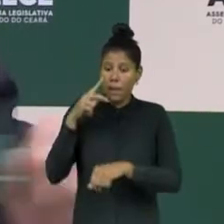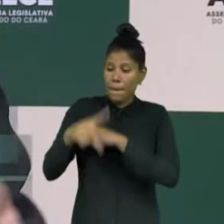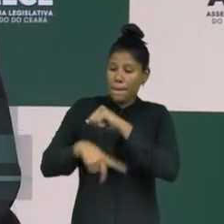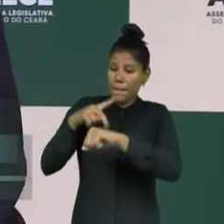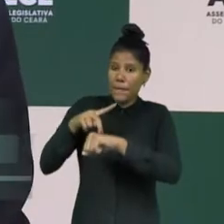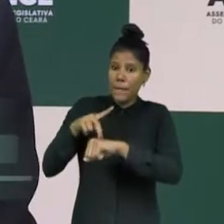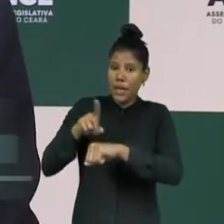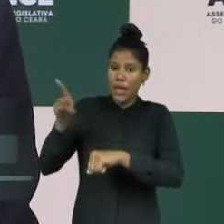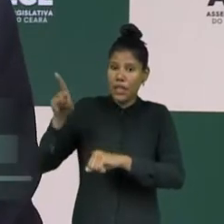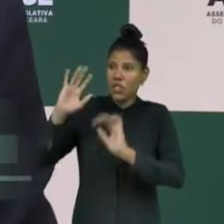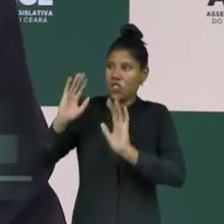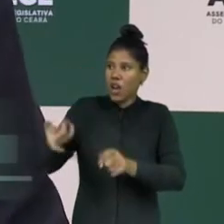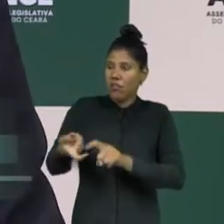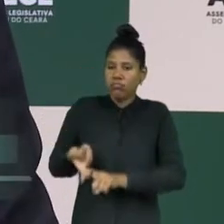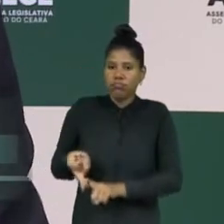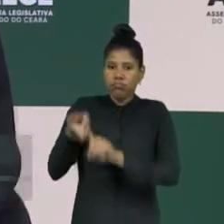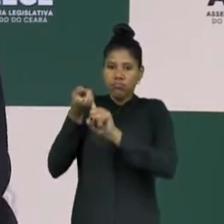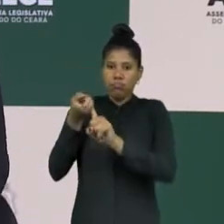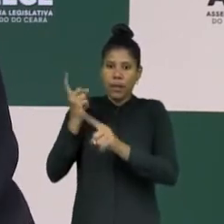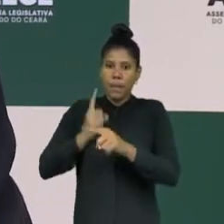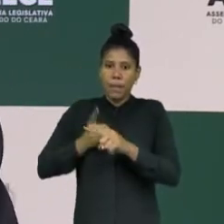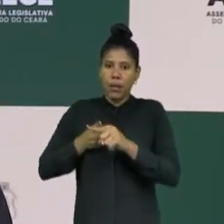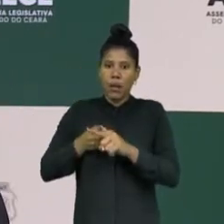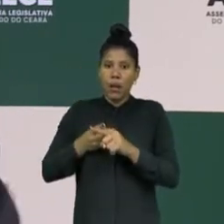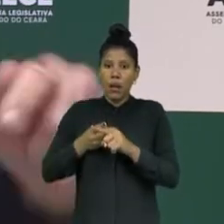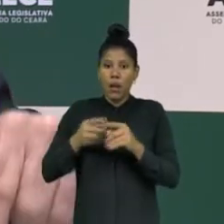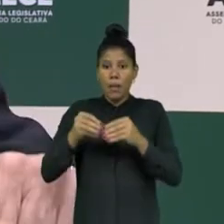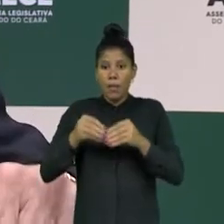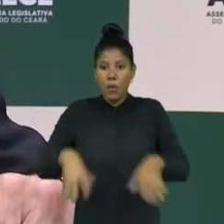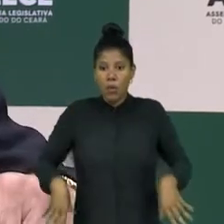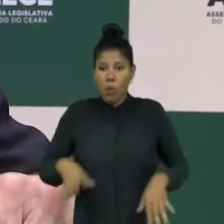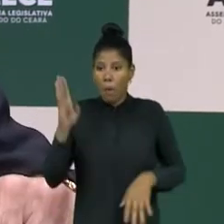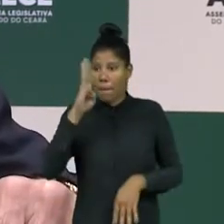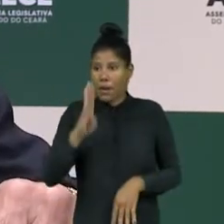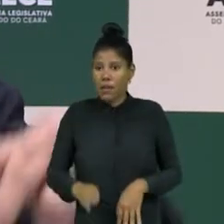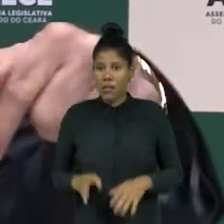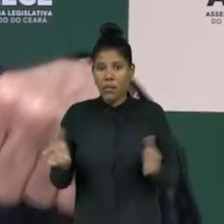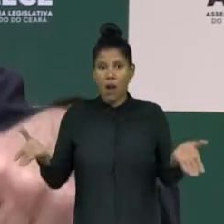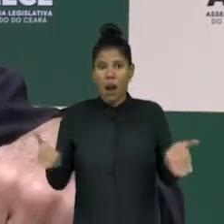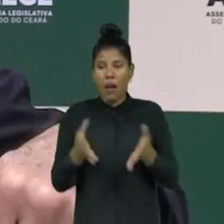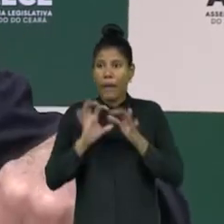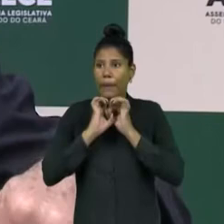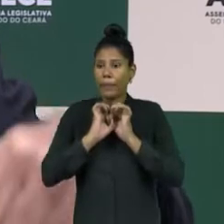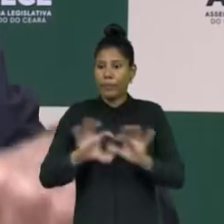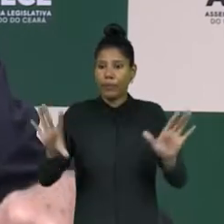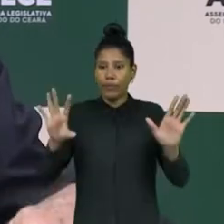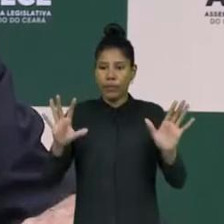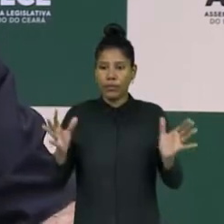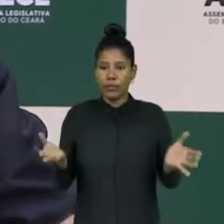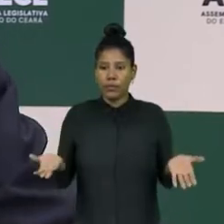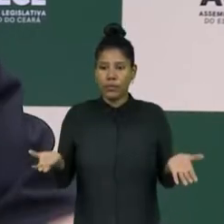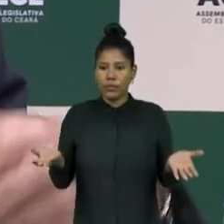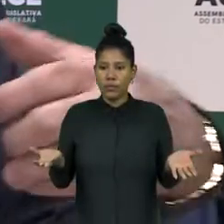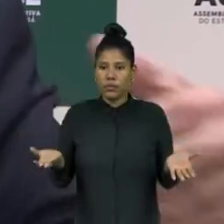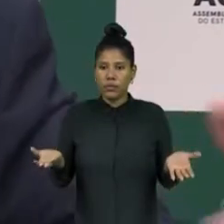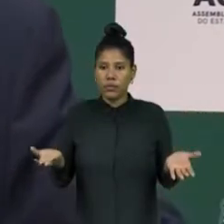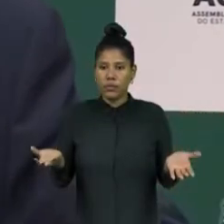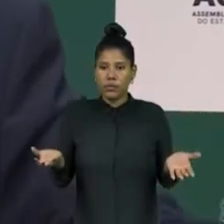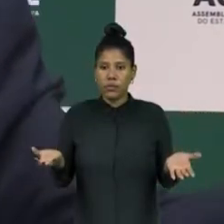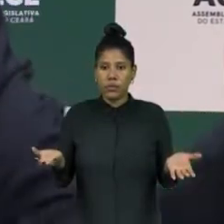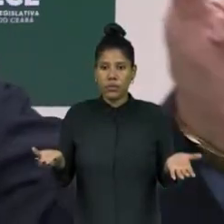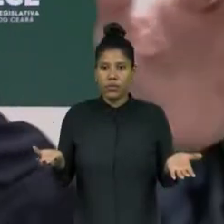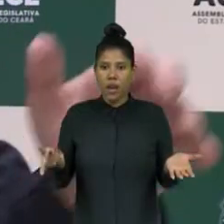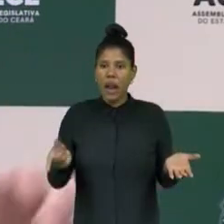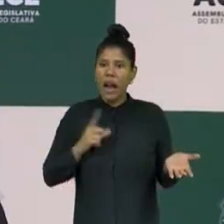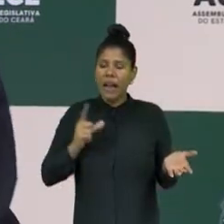já suspenderam e que o Brasil está deixando uso para brasileiros consumirem. Aí vem uma